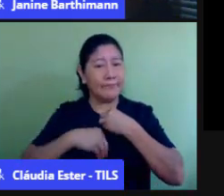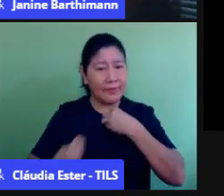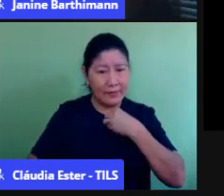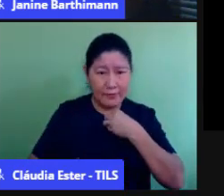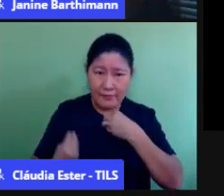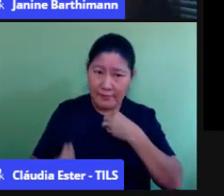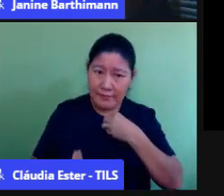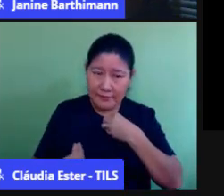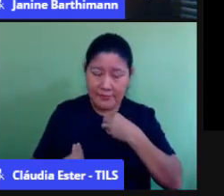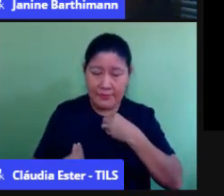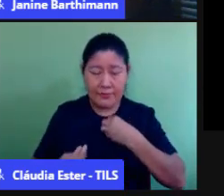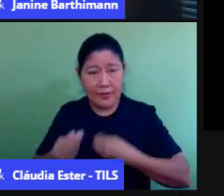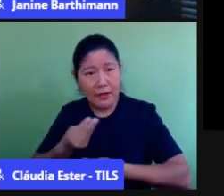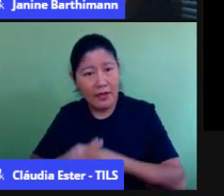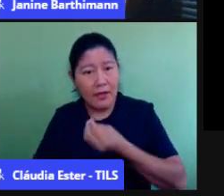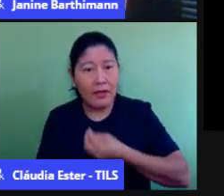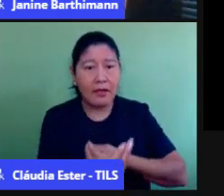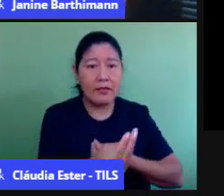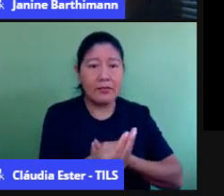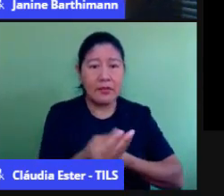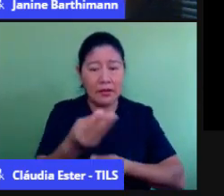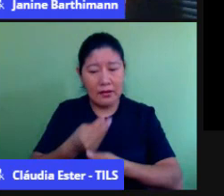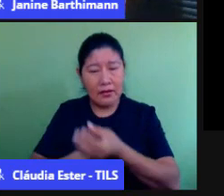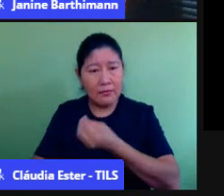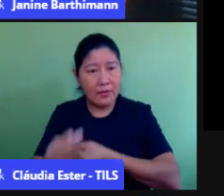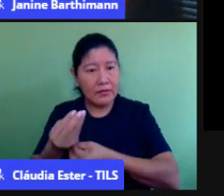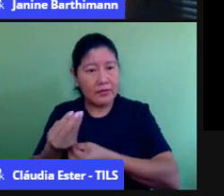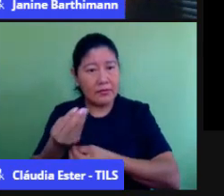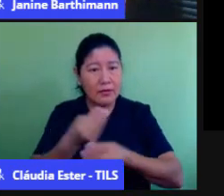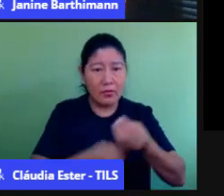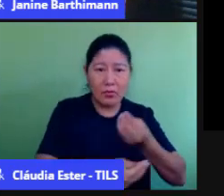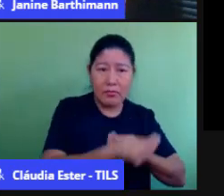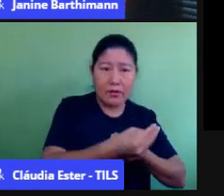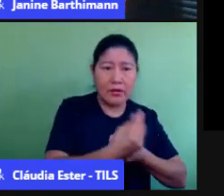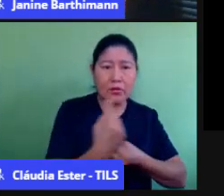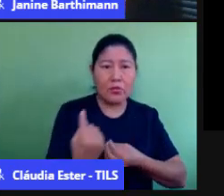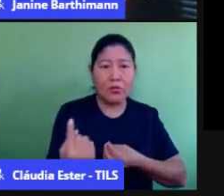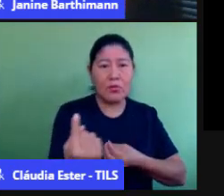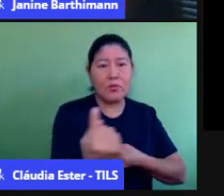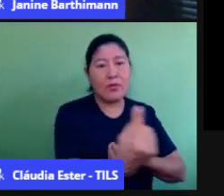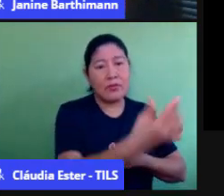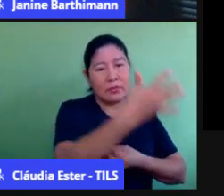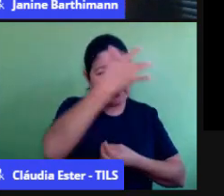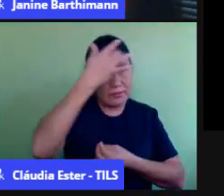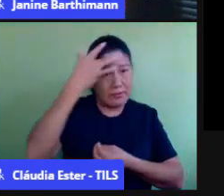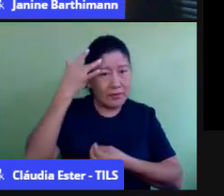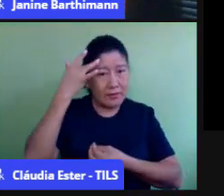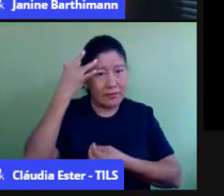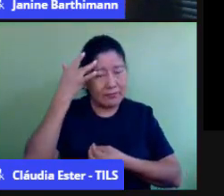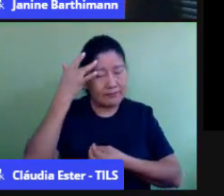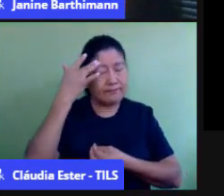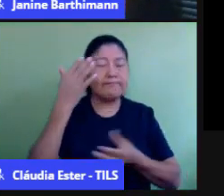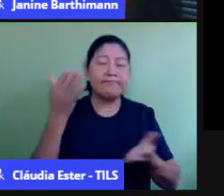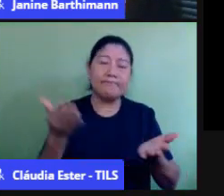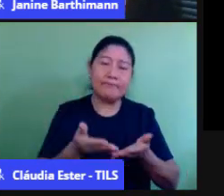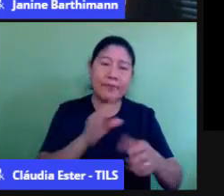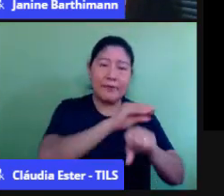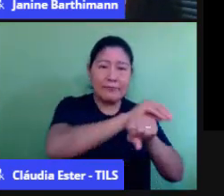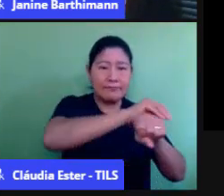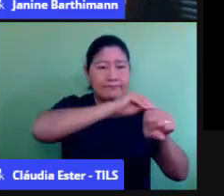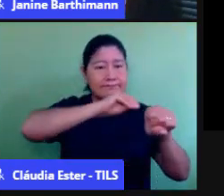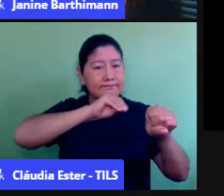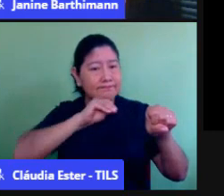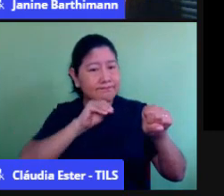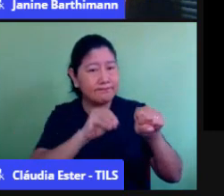compartilhar novos conhecimentos a partir dessa experiência do remoto, e agora nessa transição, nesse desafio dentro